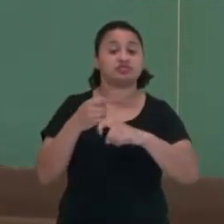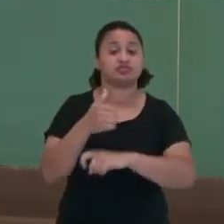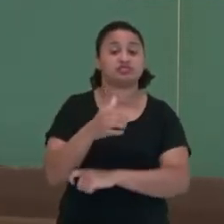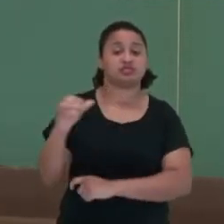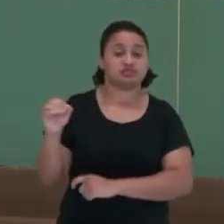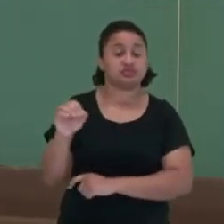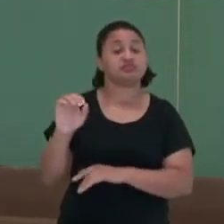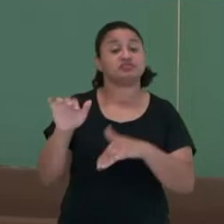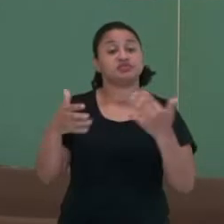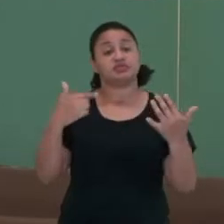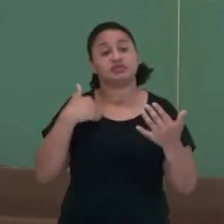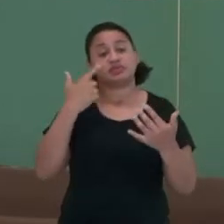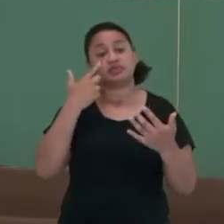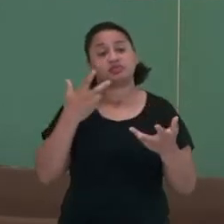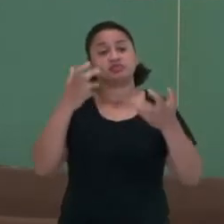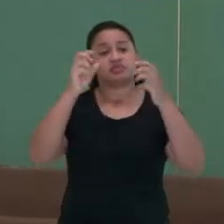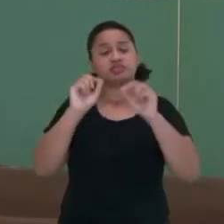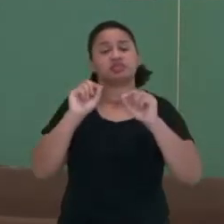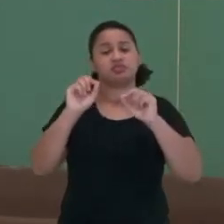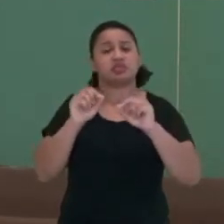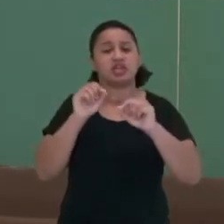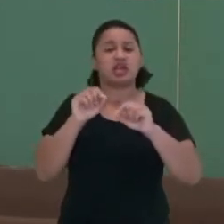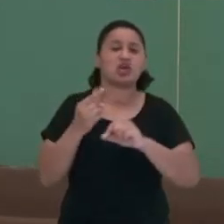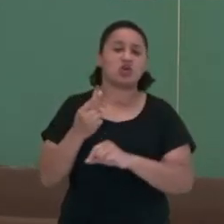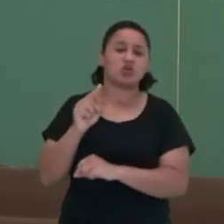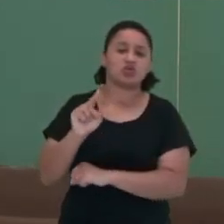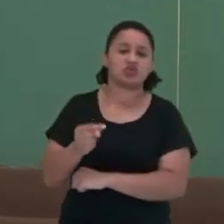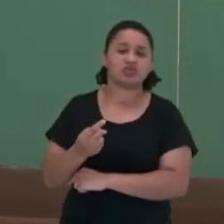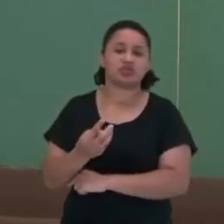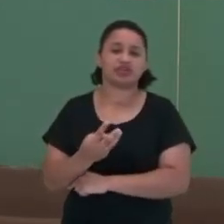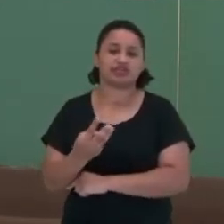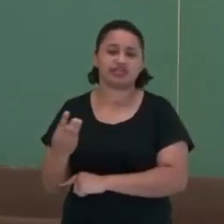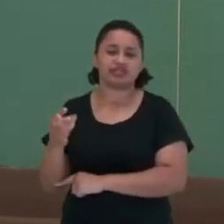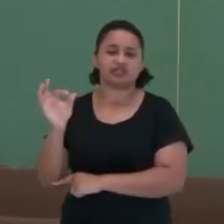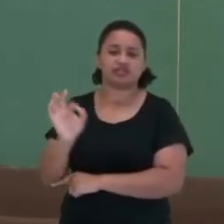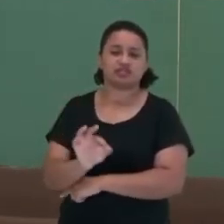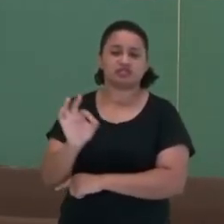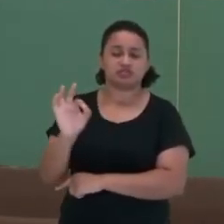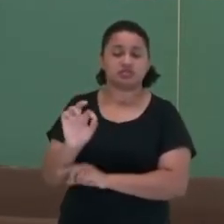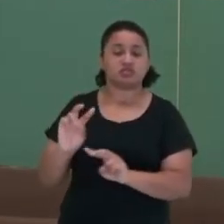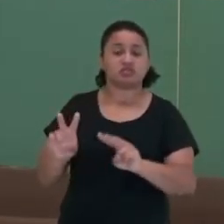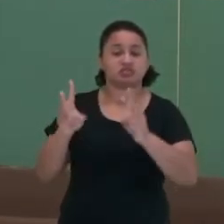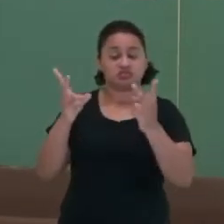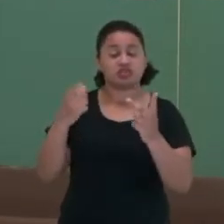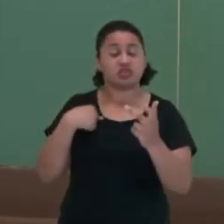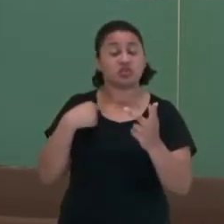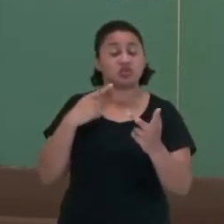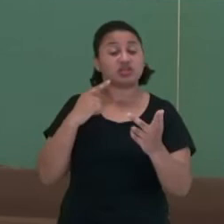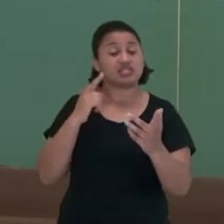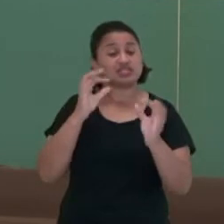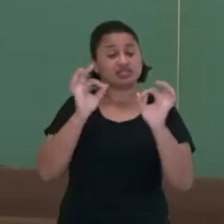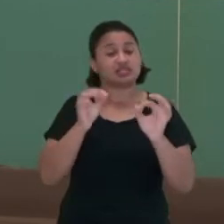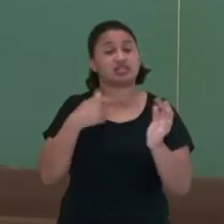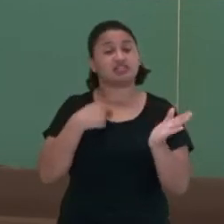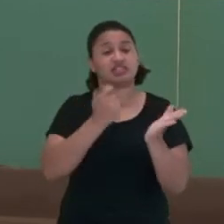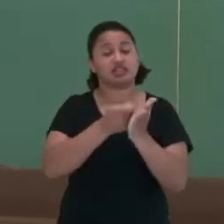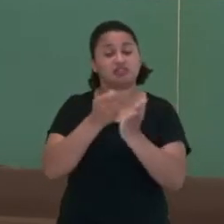vai ver que deu pouco mais de 1% o valor que ele vai pagar, o valor exato,